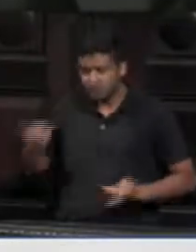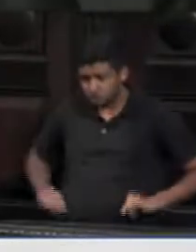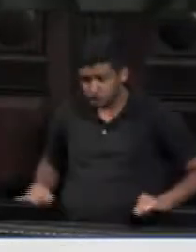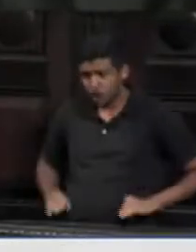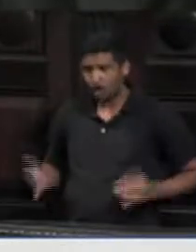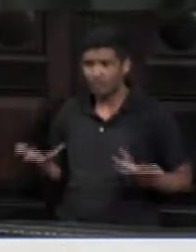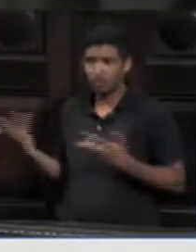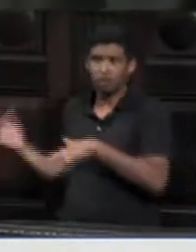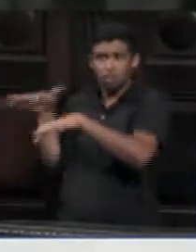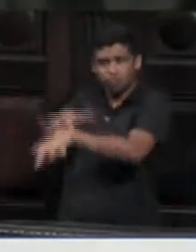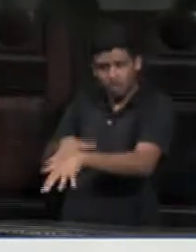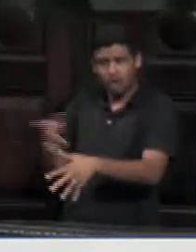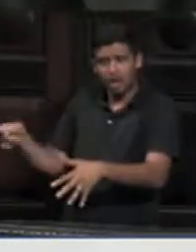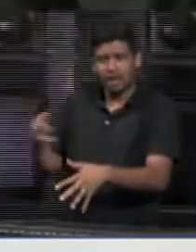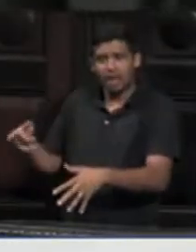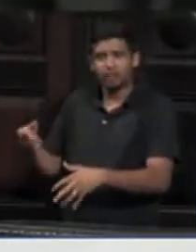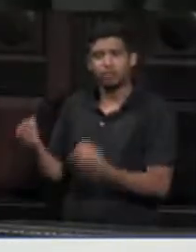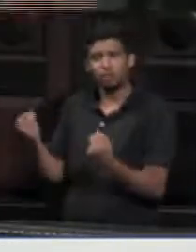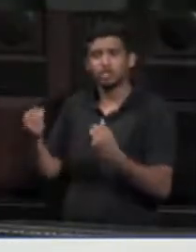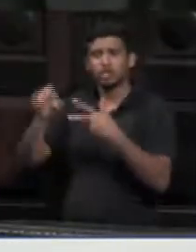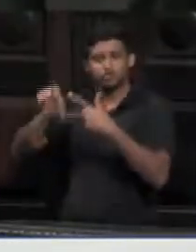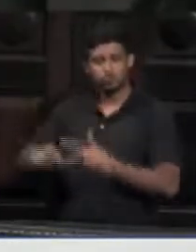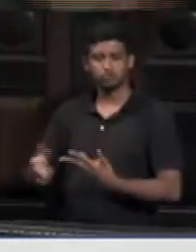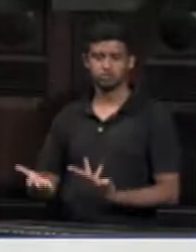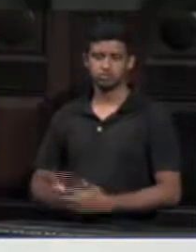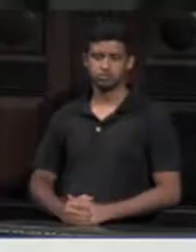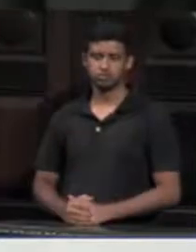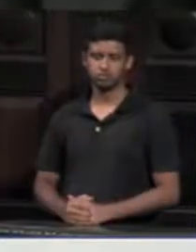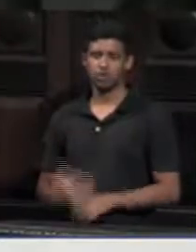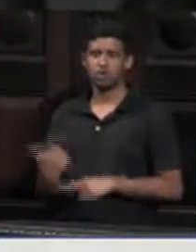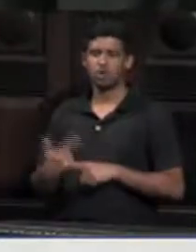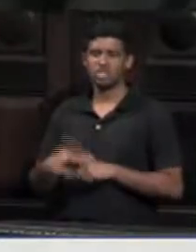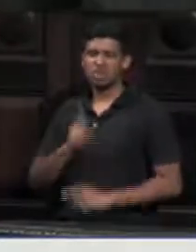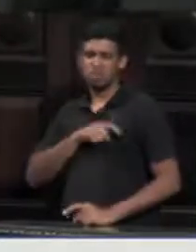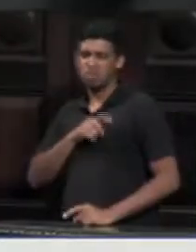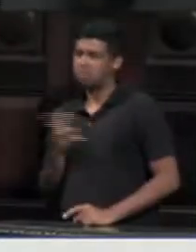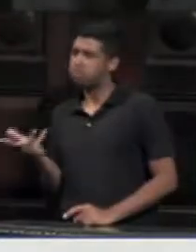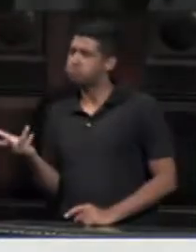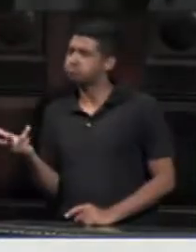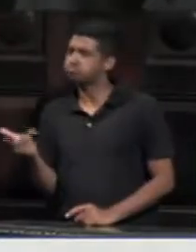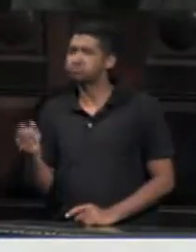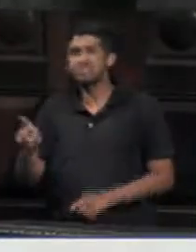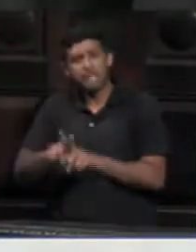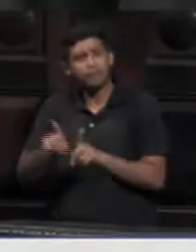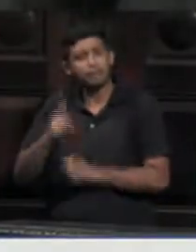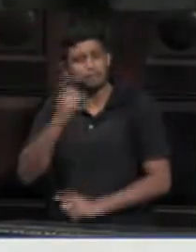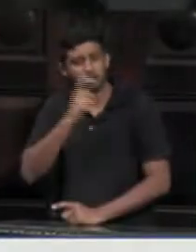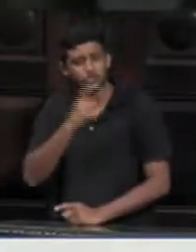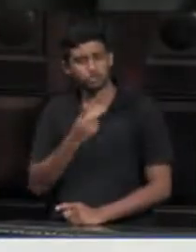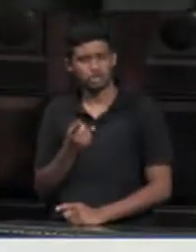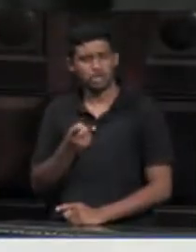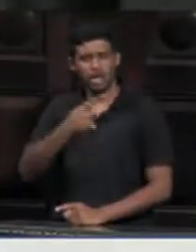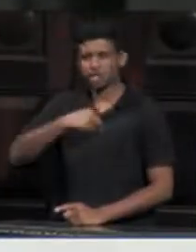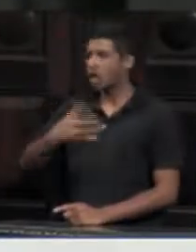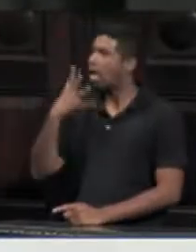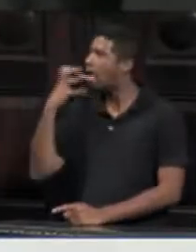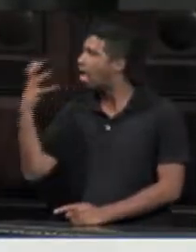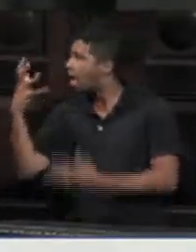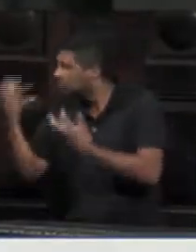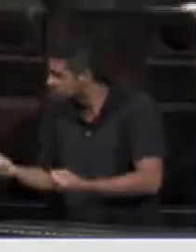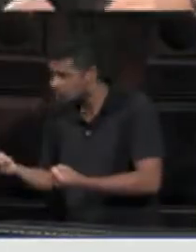agora do Poder Judiciário, com manipulação, com mentiras, e nós não podemos nos deixar